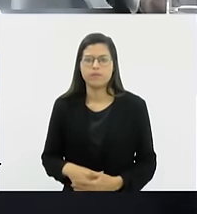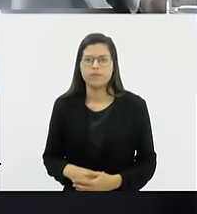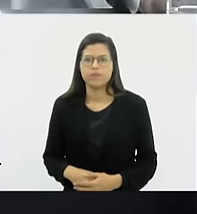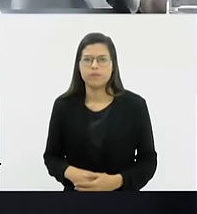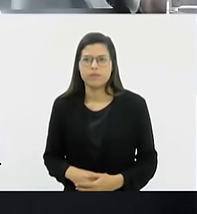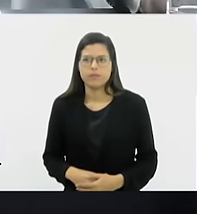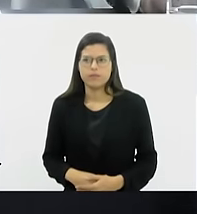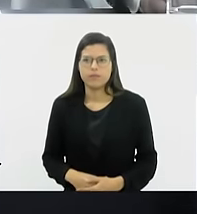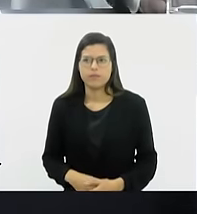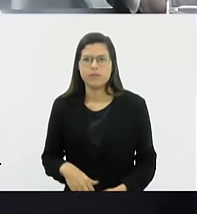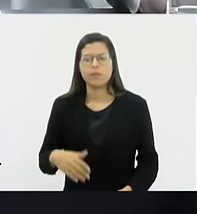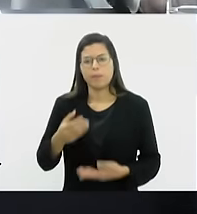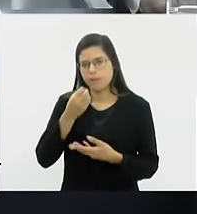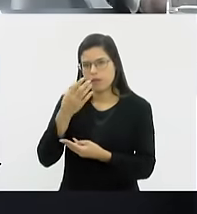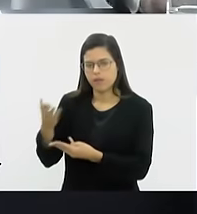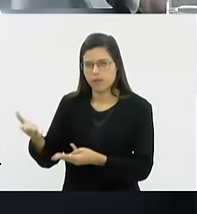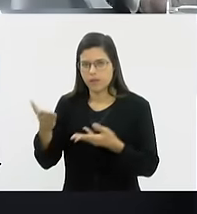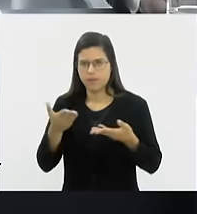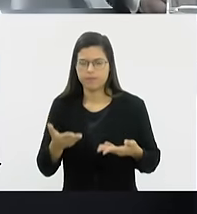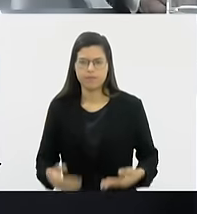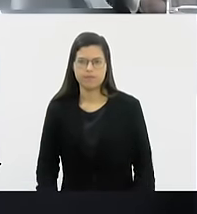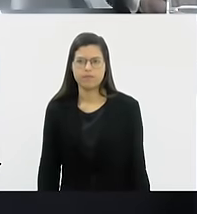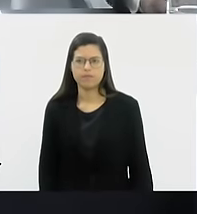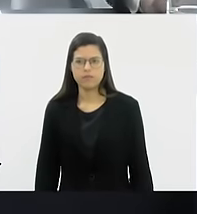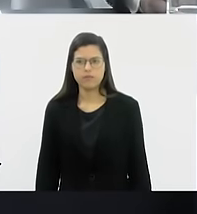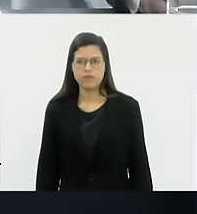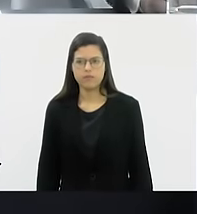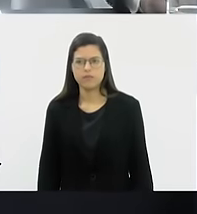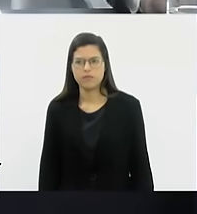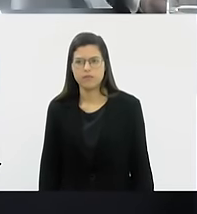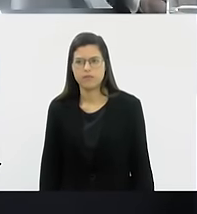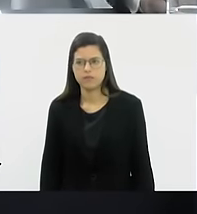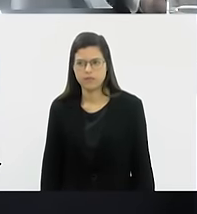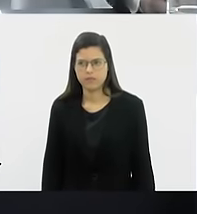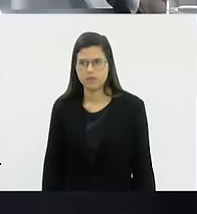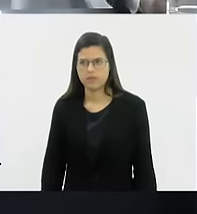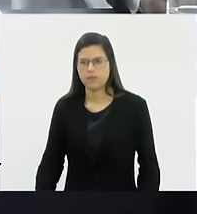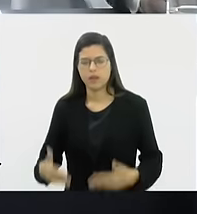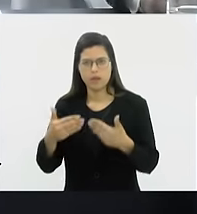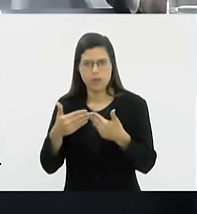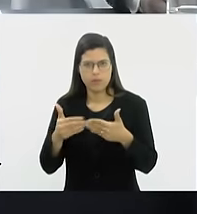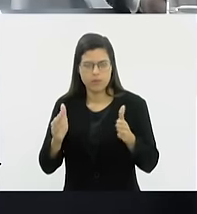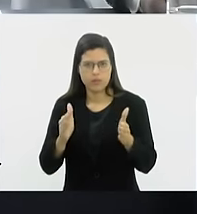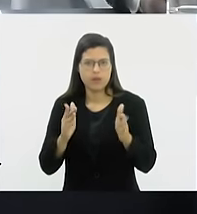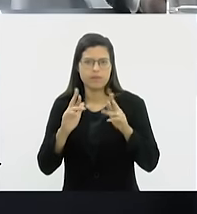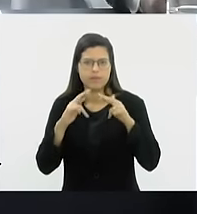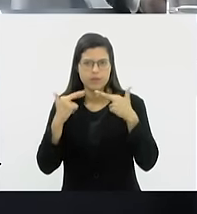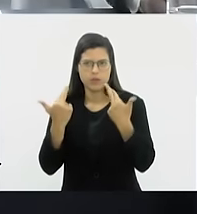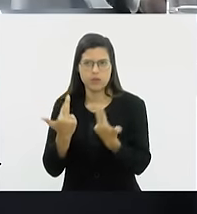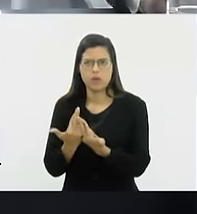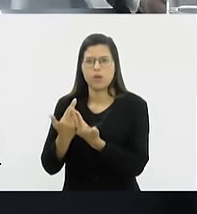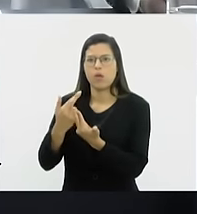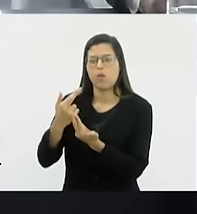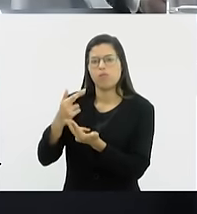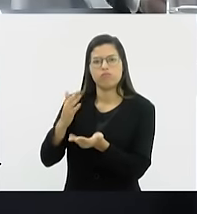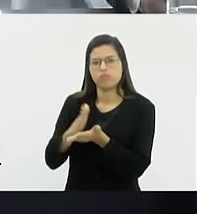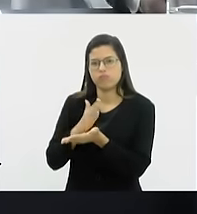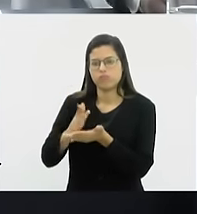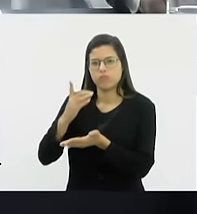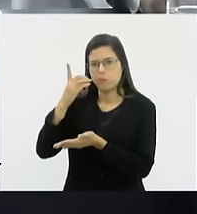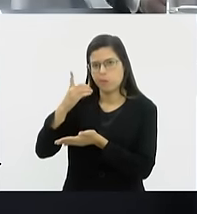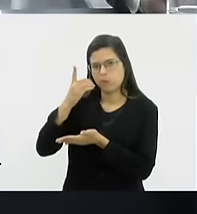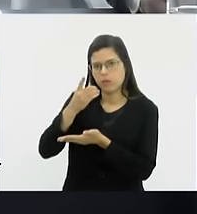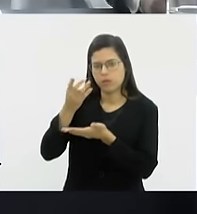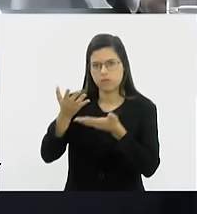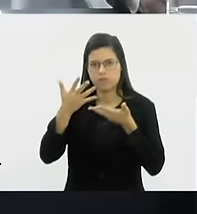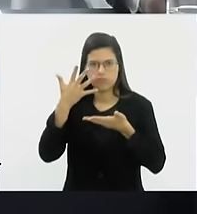Fernanda? Seja bem-vinda. Bem, abertos os trabalhos. Se algum deputado quiser fazer uso da palavra, eu passo